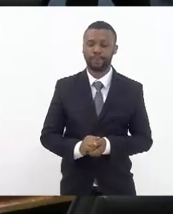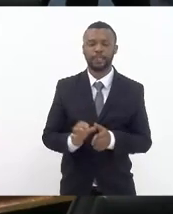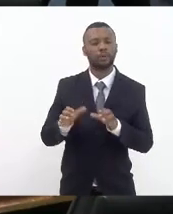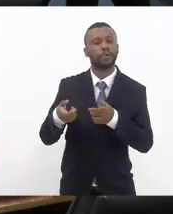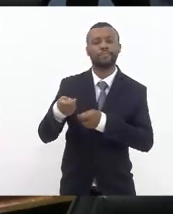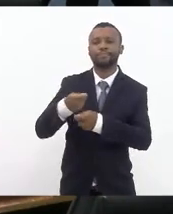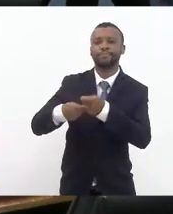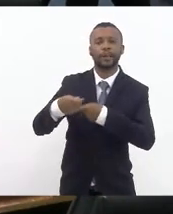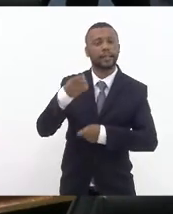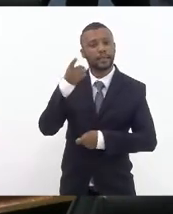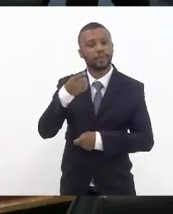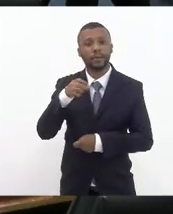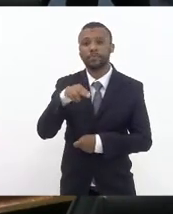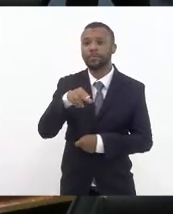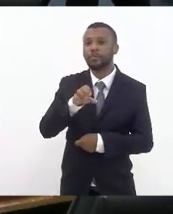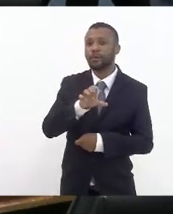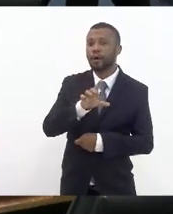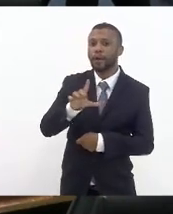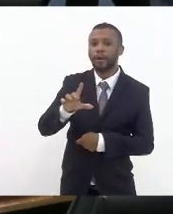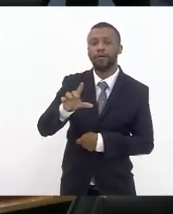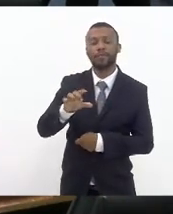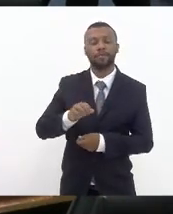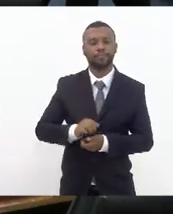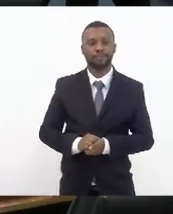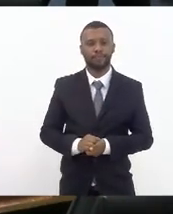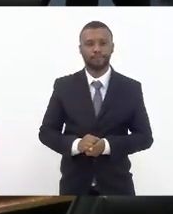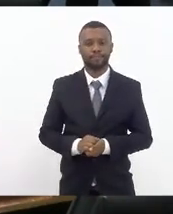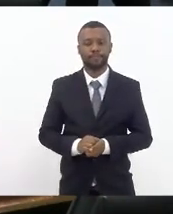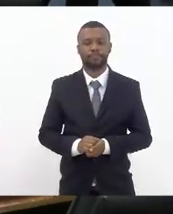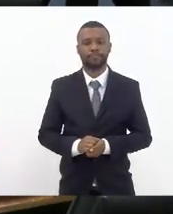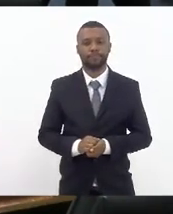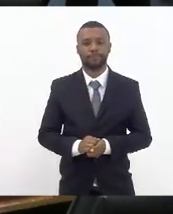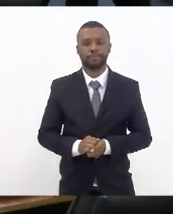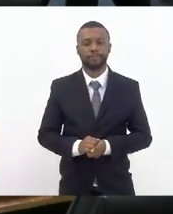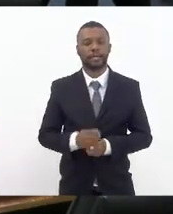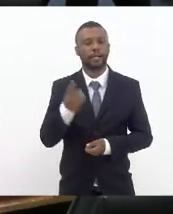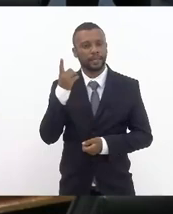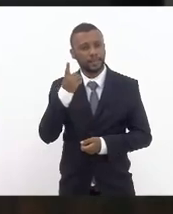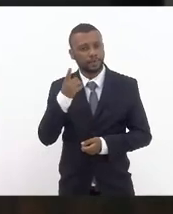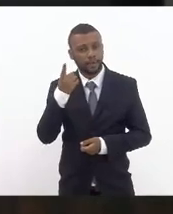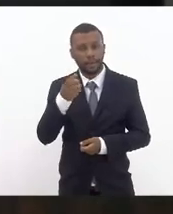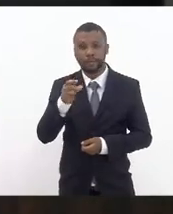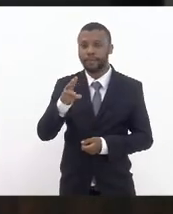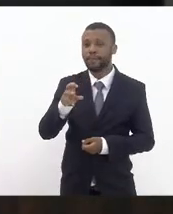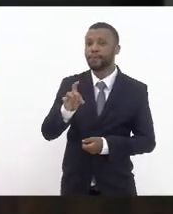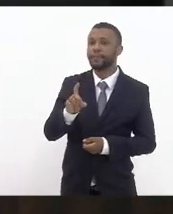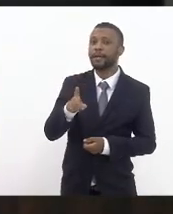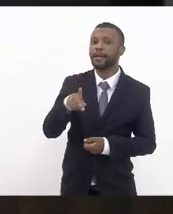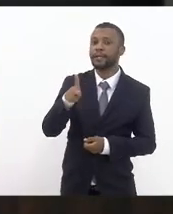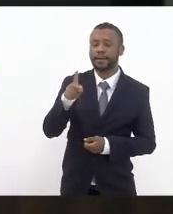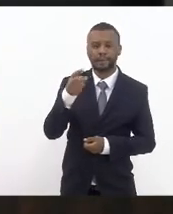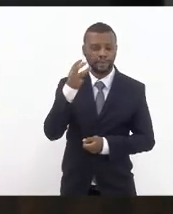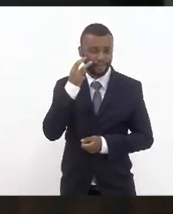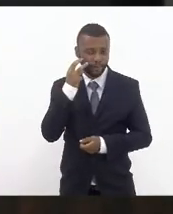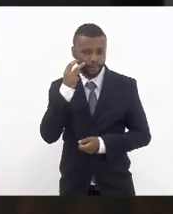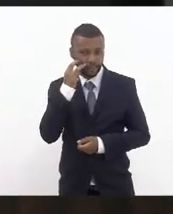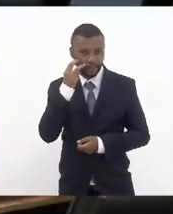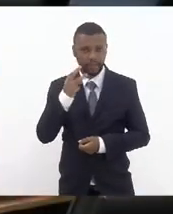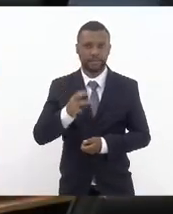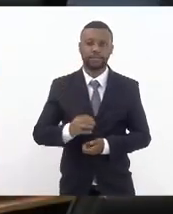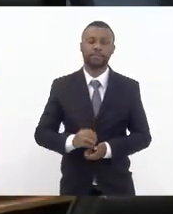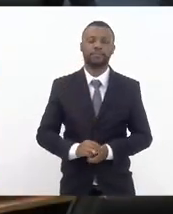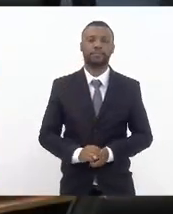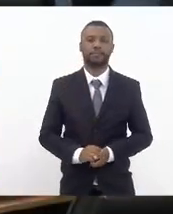Noel de Carvalho. Deputado Noel de Carvalho. Deputado Valdeque Carneiro.